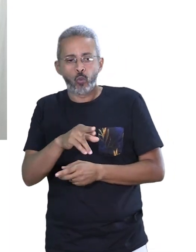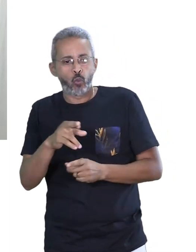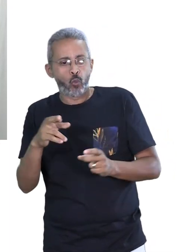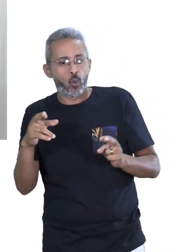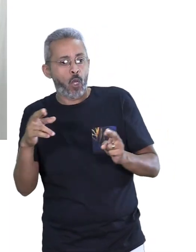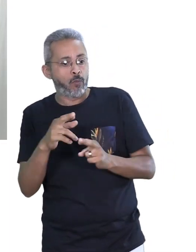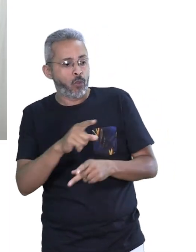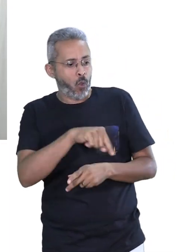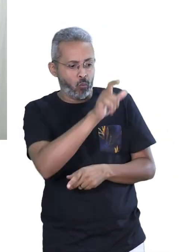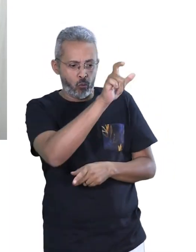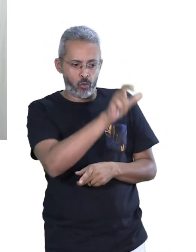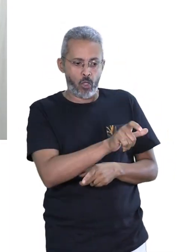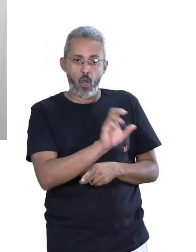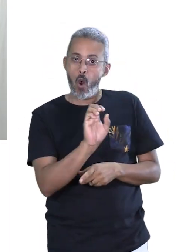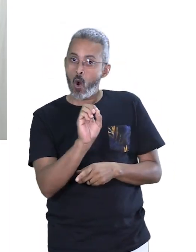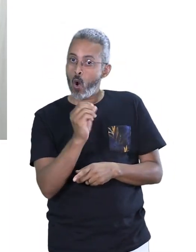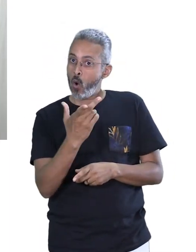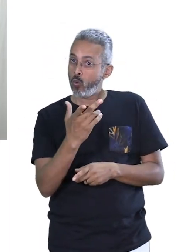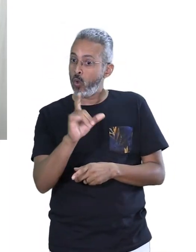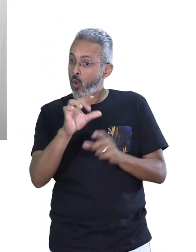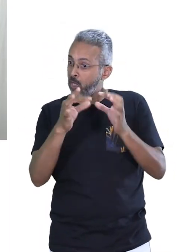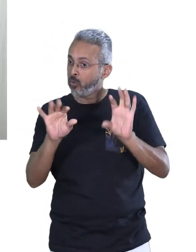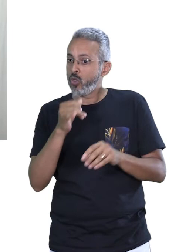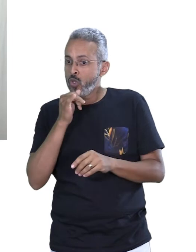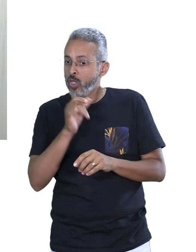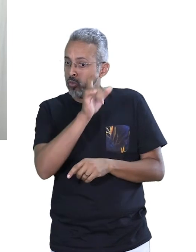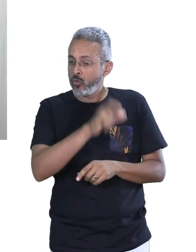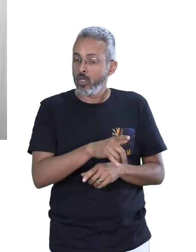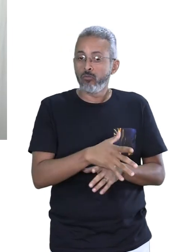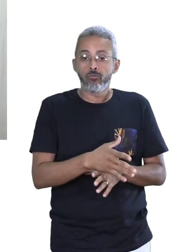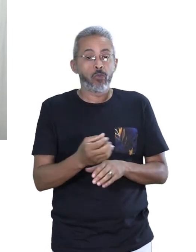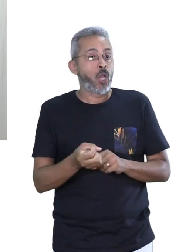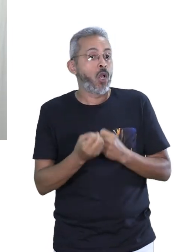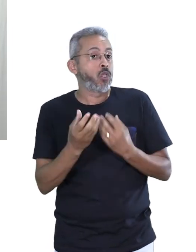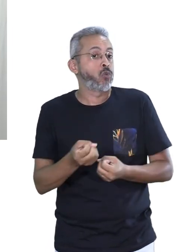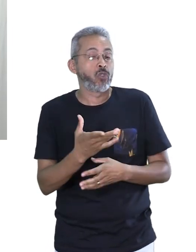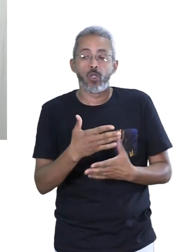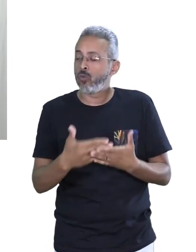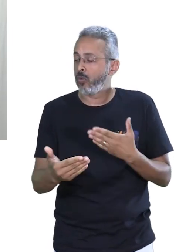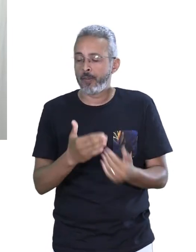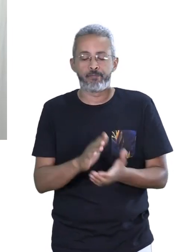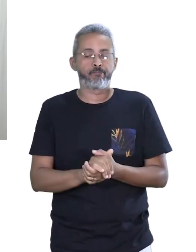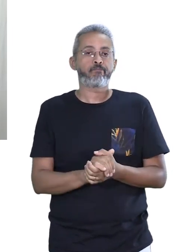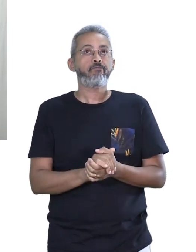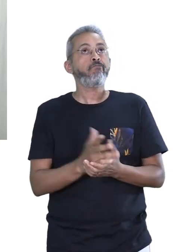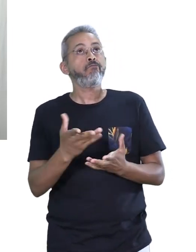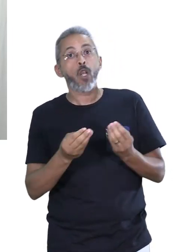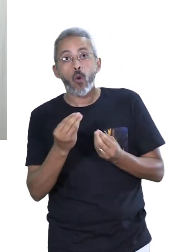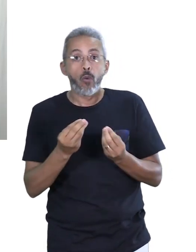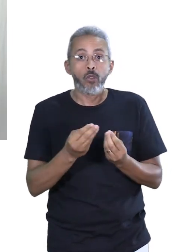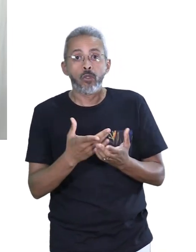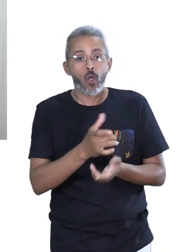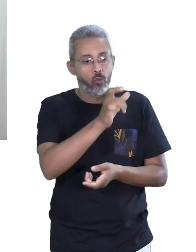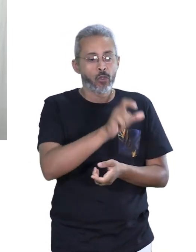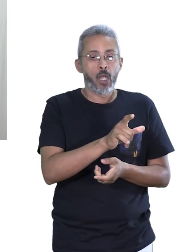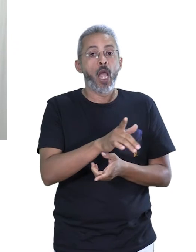a respeito de um sujeito ou, em orações sem sujeito, em uma enunciação qualquer. Assim como